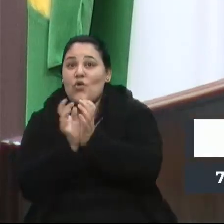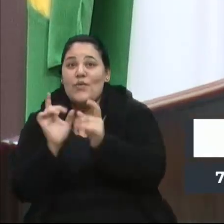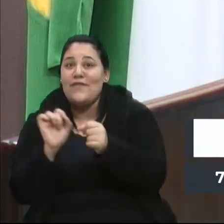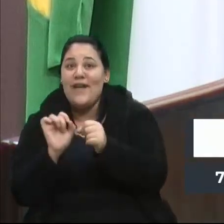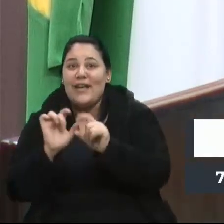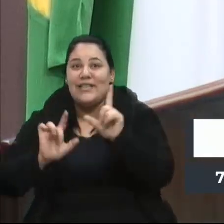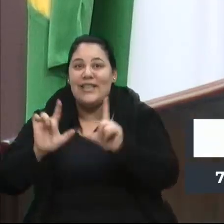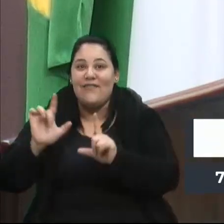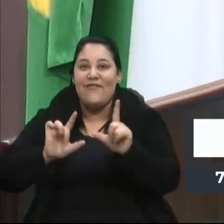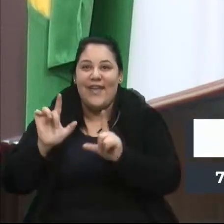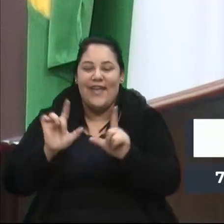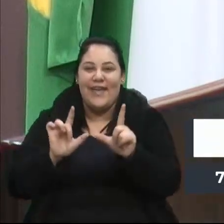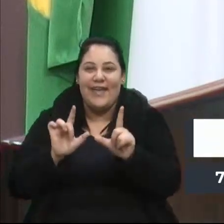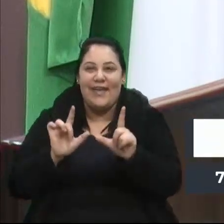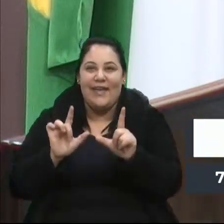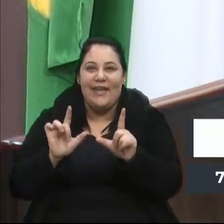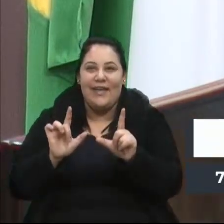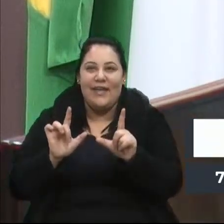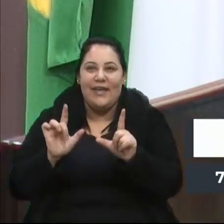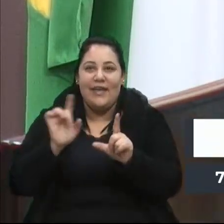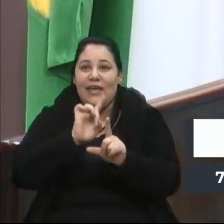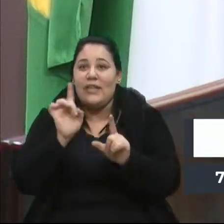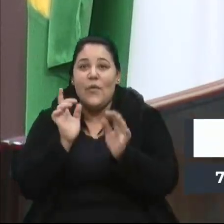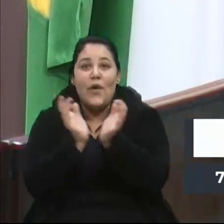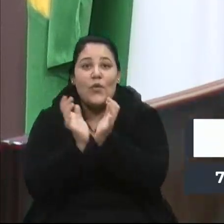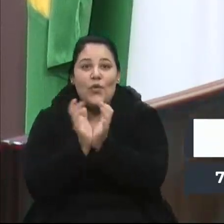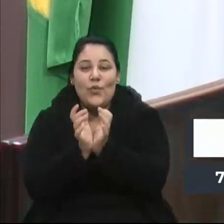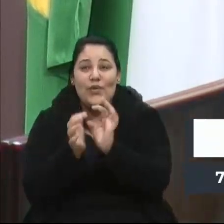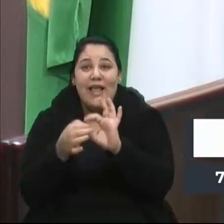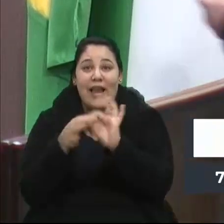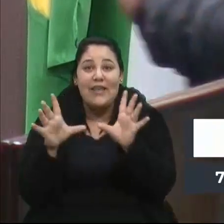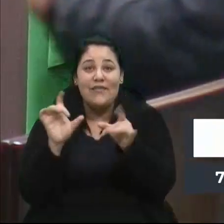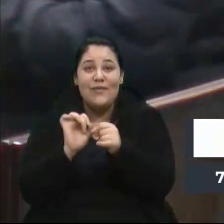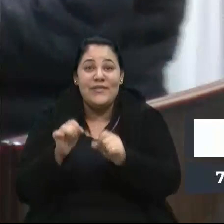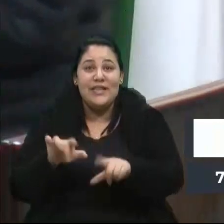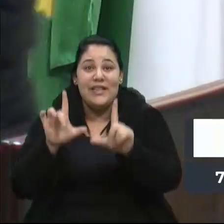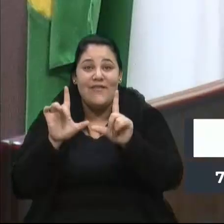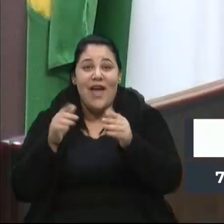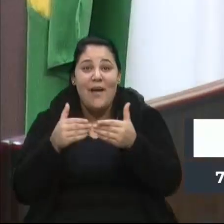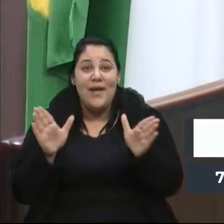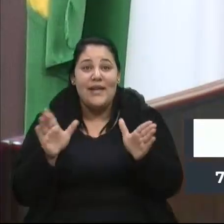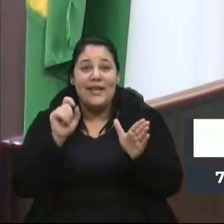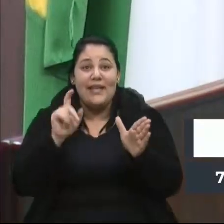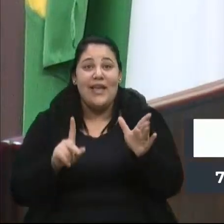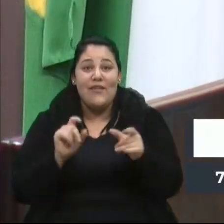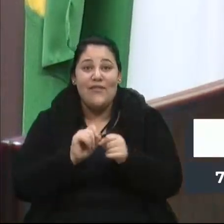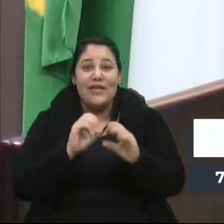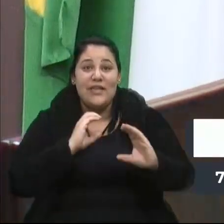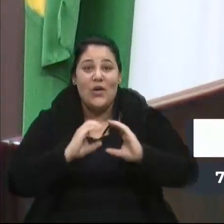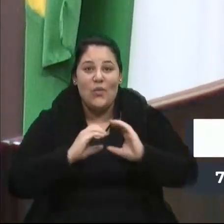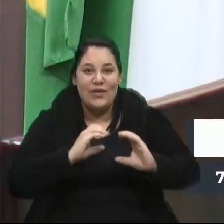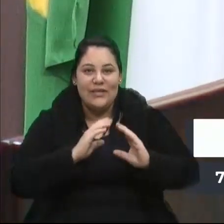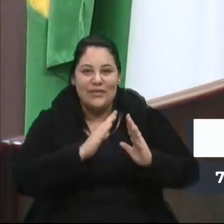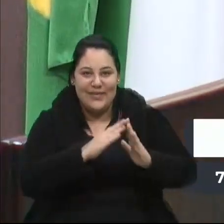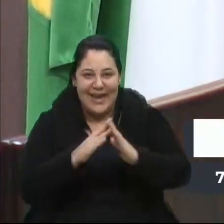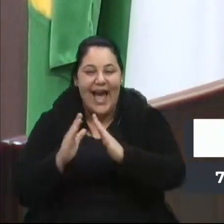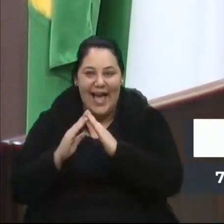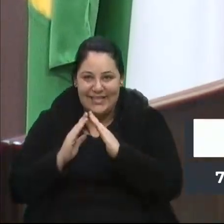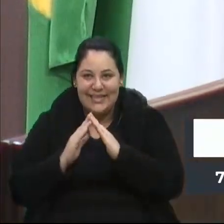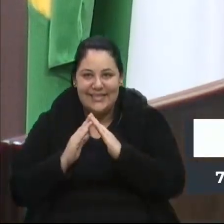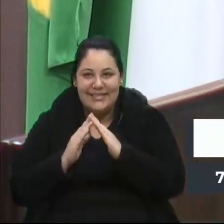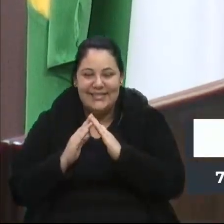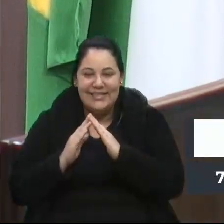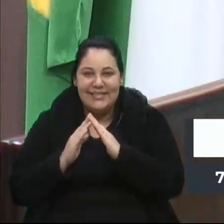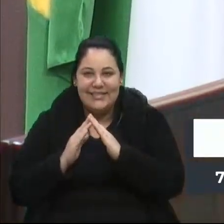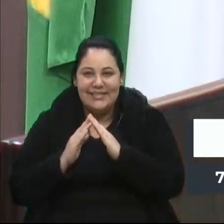equipe que vai estar disponível para fazer a TV aberta. A equipe que faz a comunicação da casa, e os colegas que estão